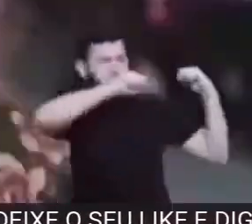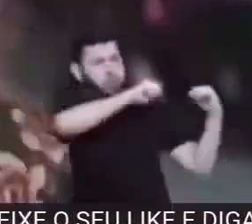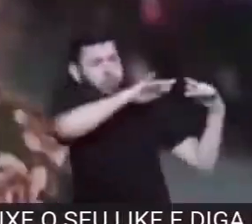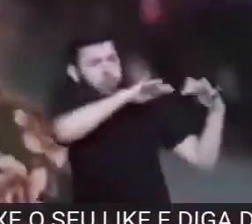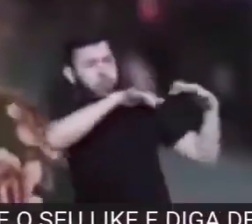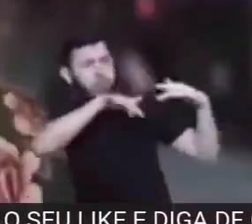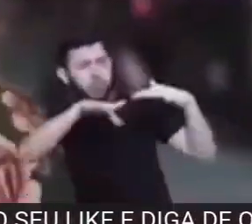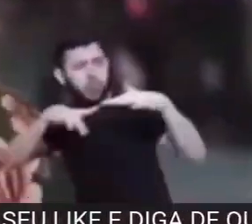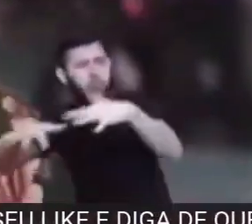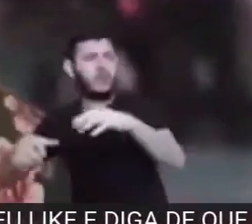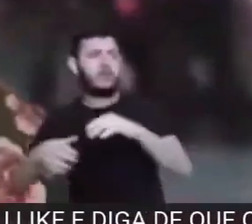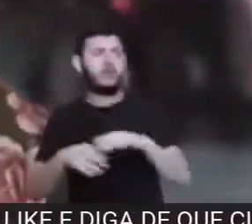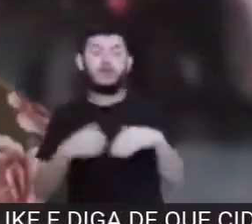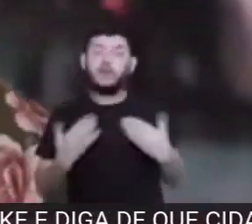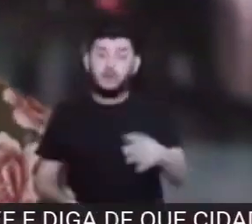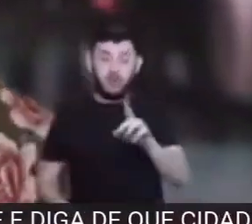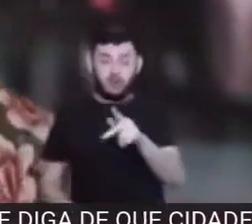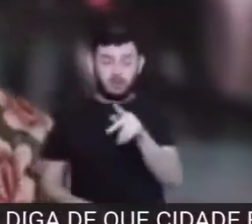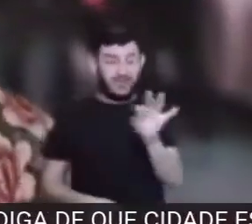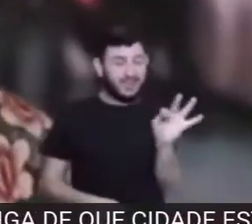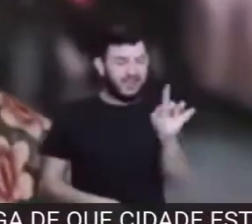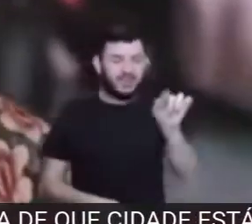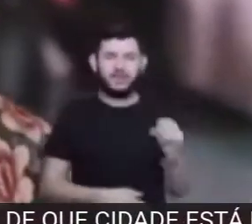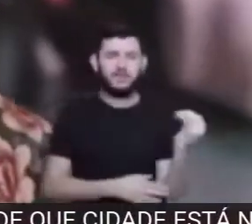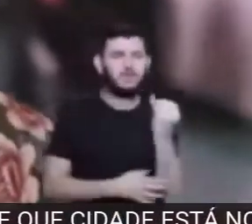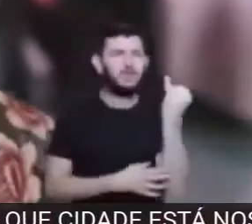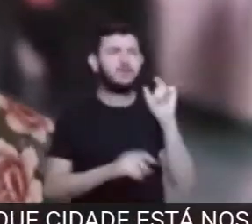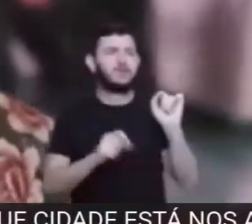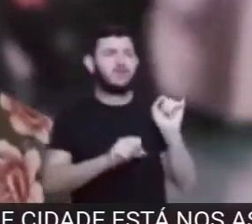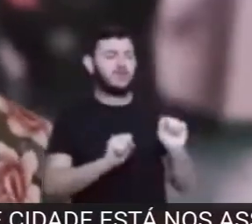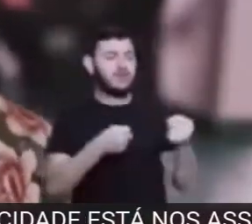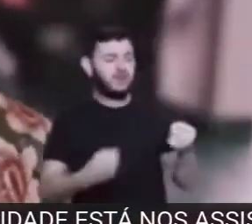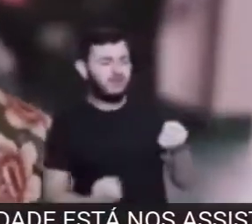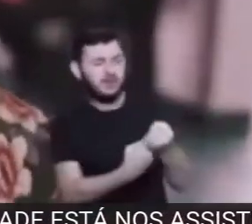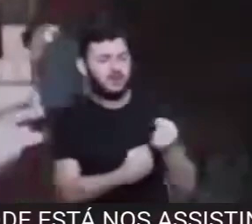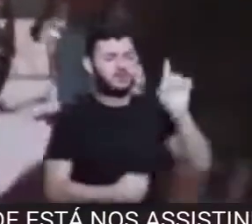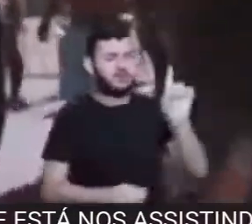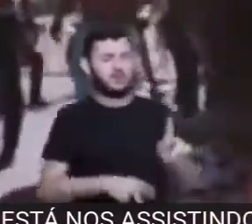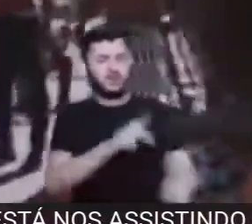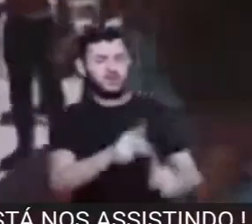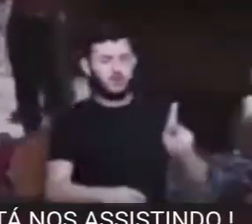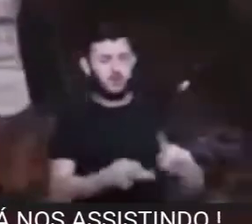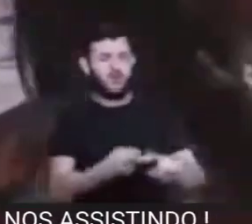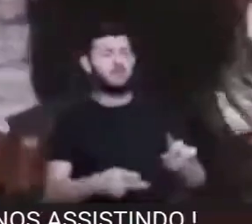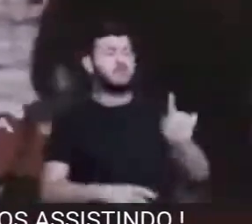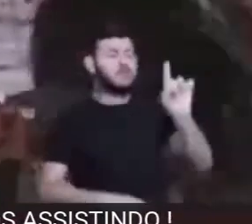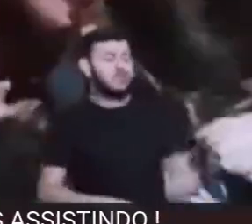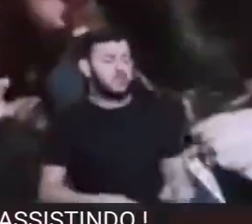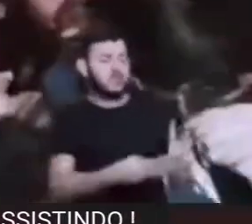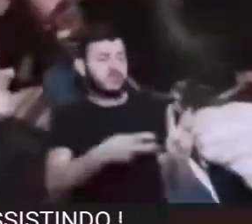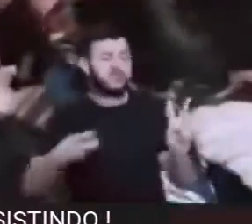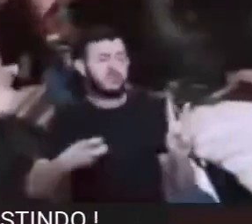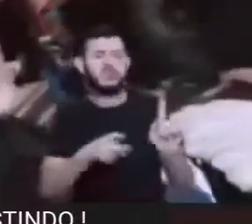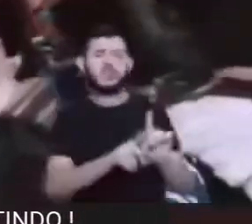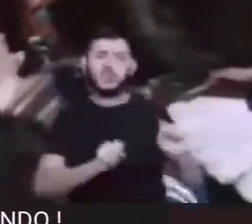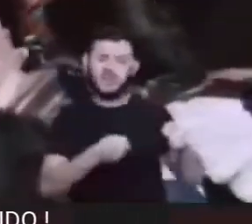o direito do povo, defender o direito da população indígena, defender a Constituição. É defender o Brasil.